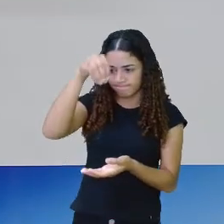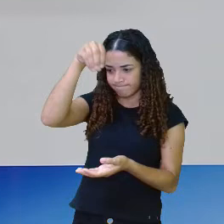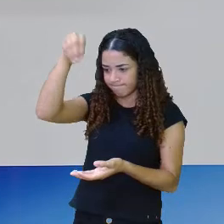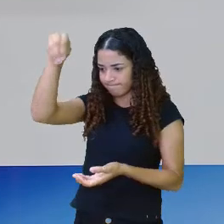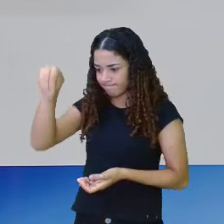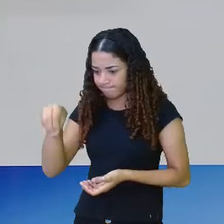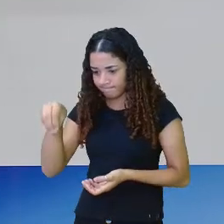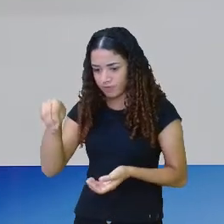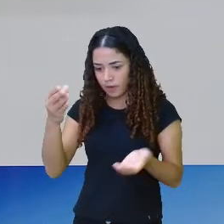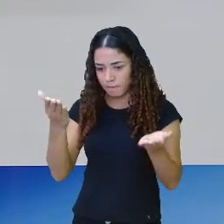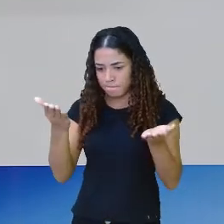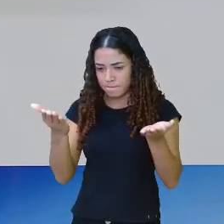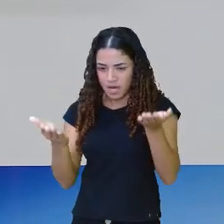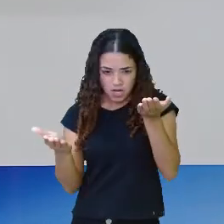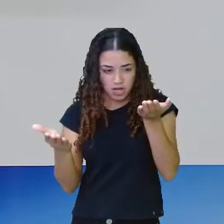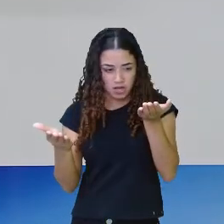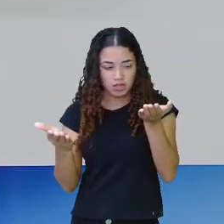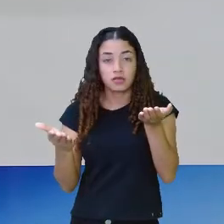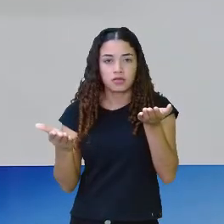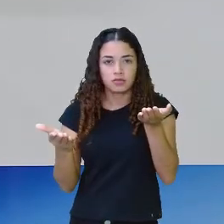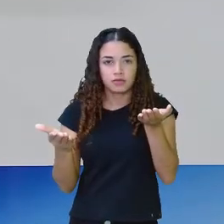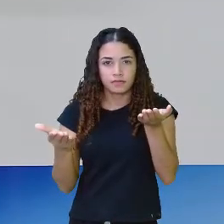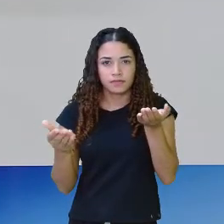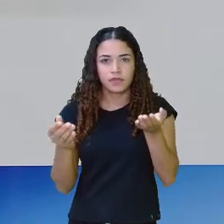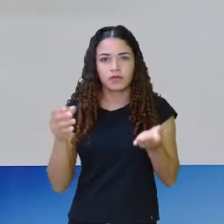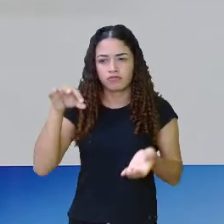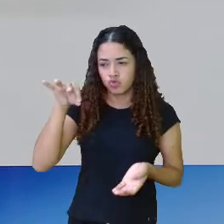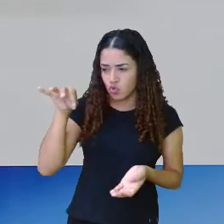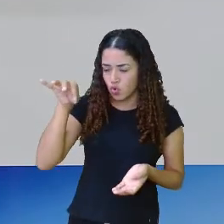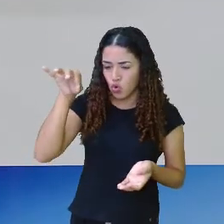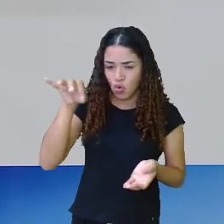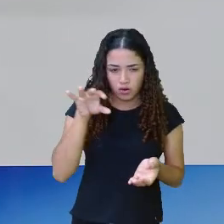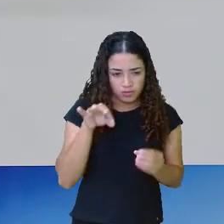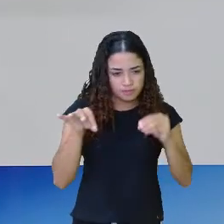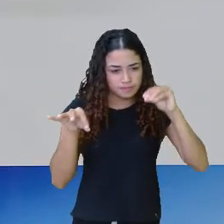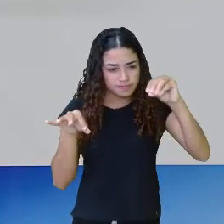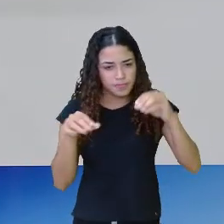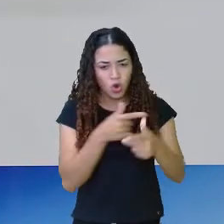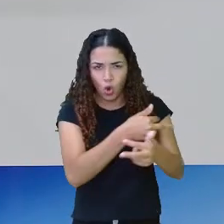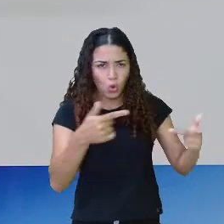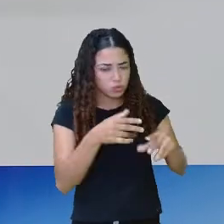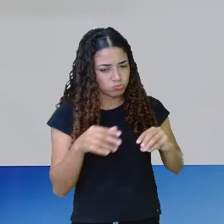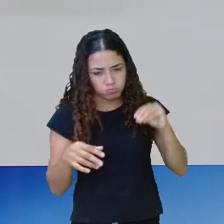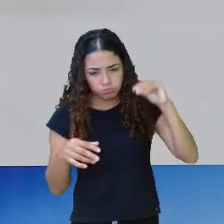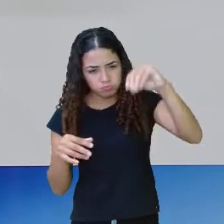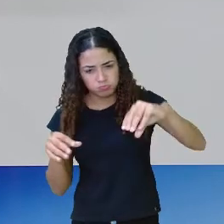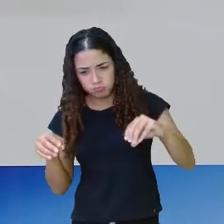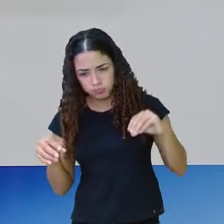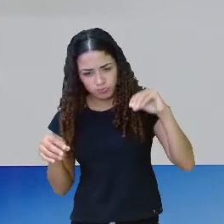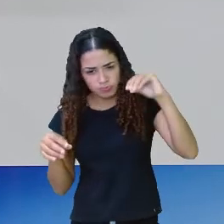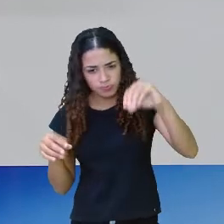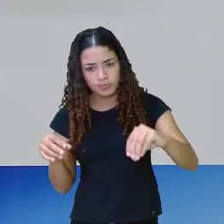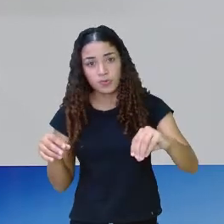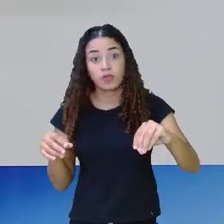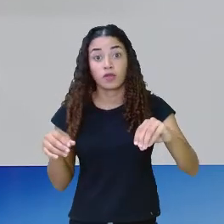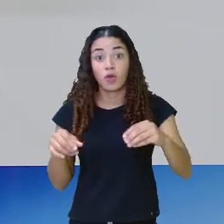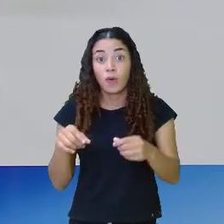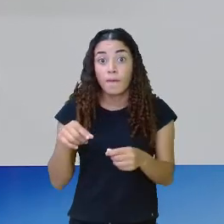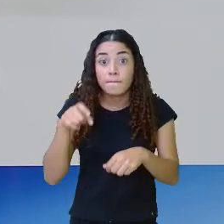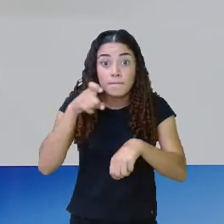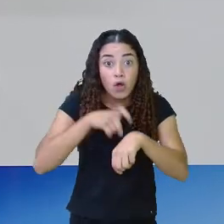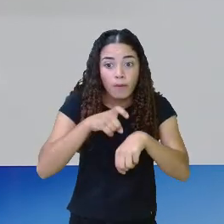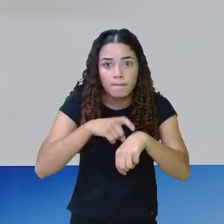da balança. E ia colocando as macaxeiras. Quando a balança